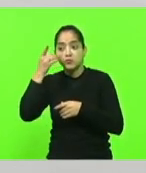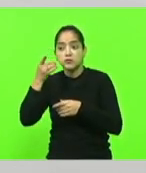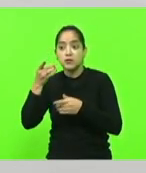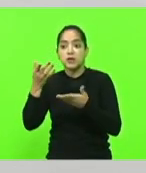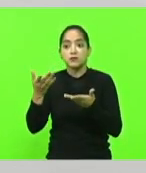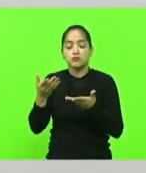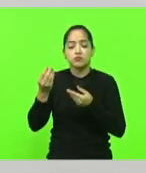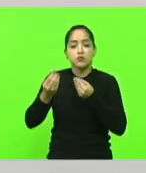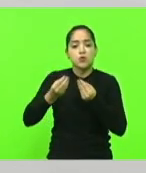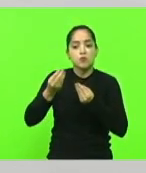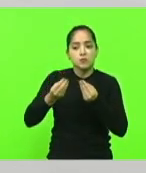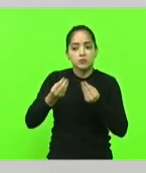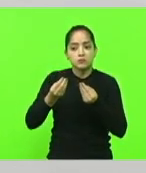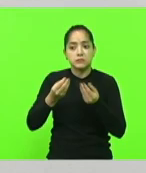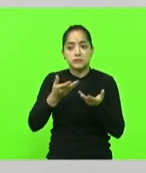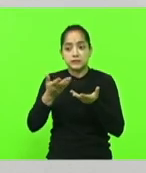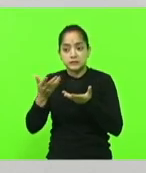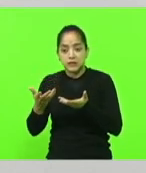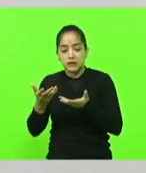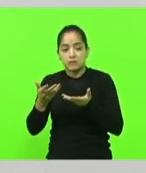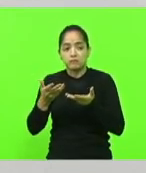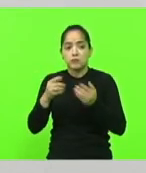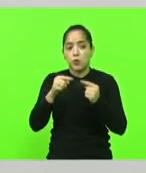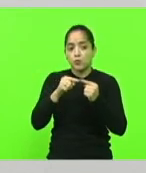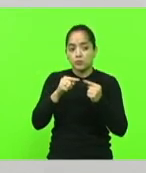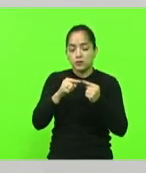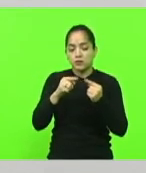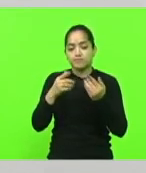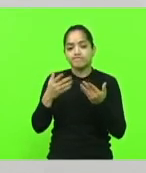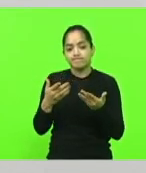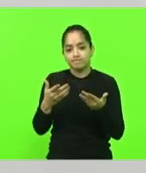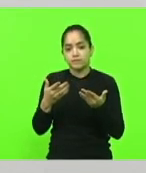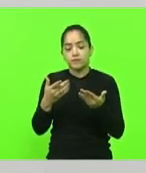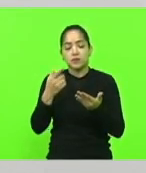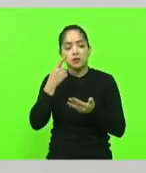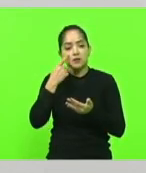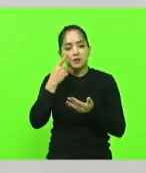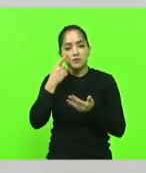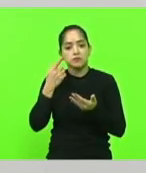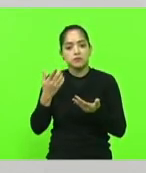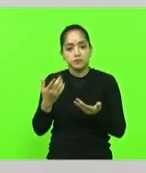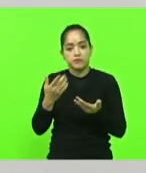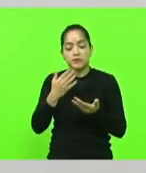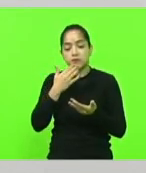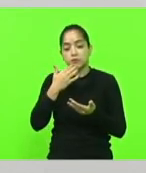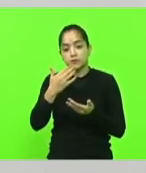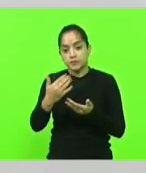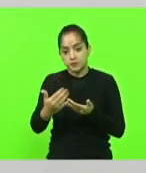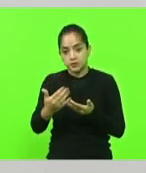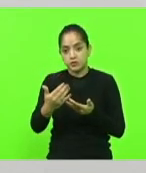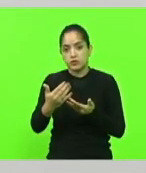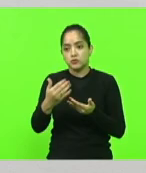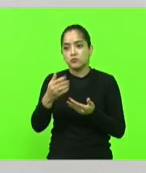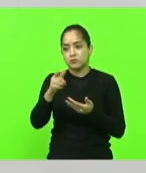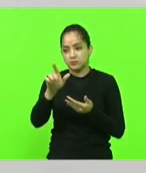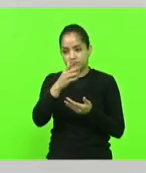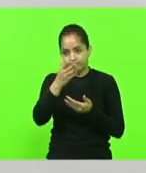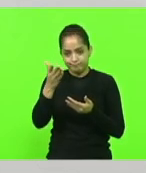que forma reagem ao que a população quer, né? Então, fica aqui, eu vou fazer um pedido aqui para os outros deputados,